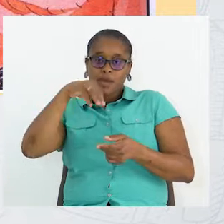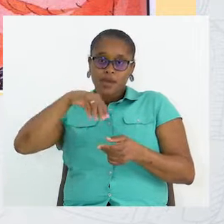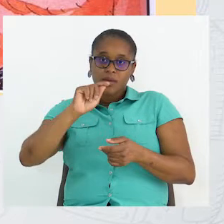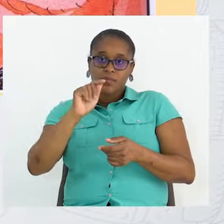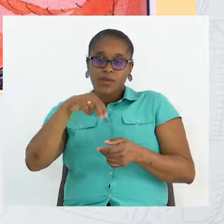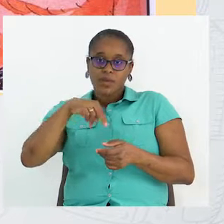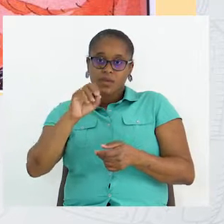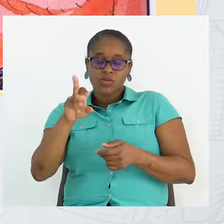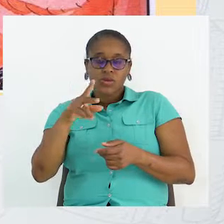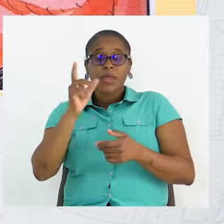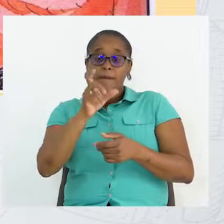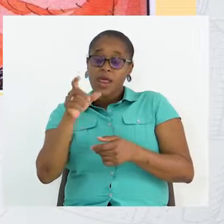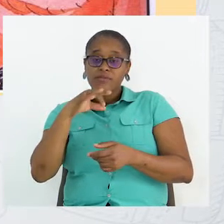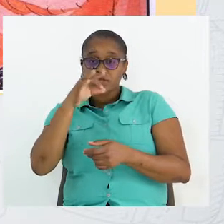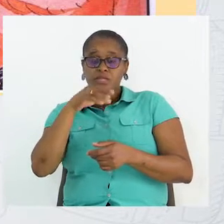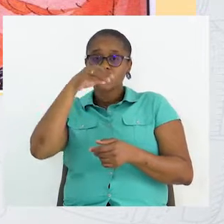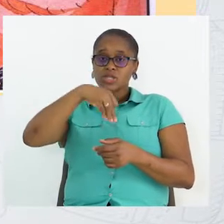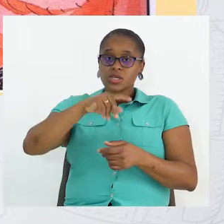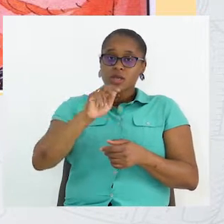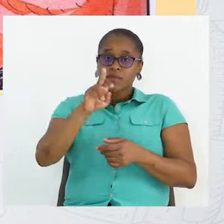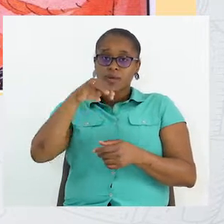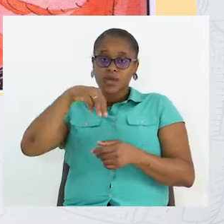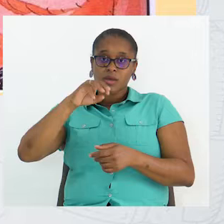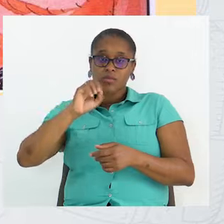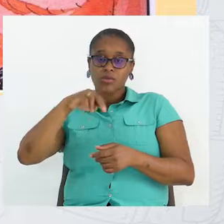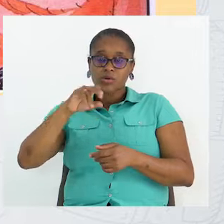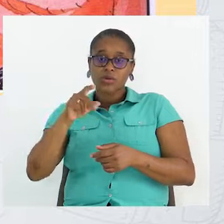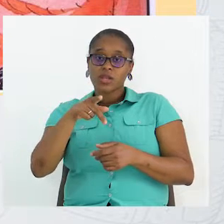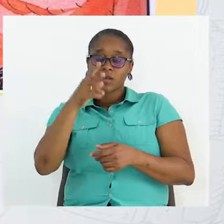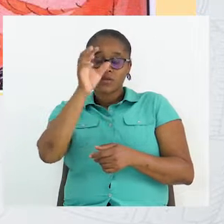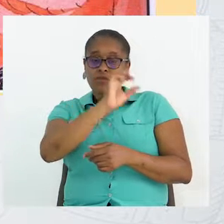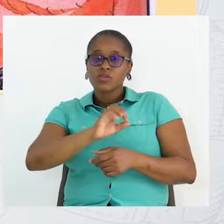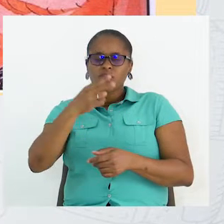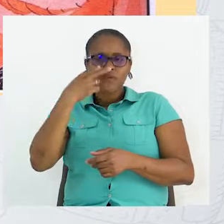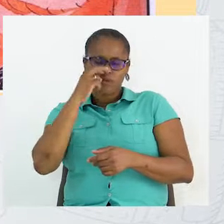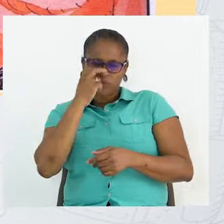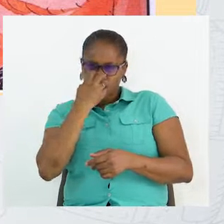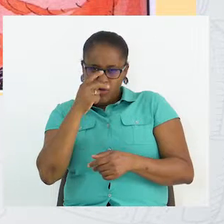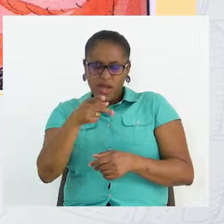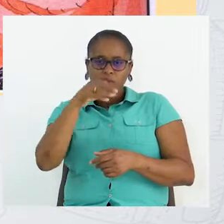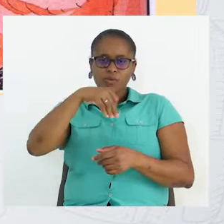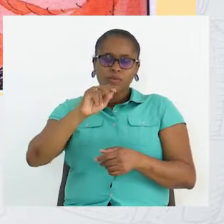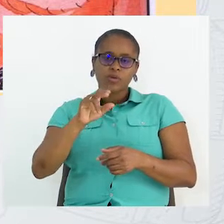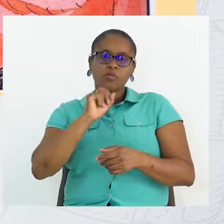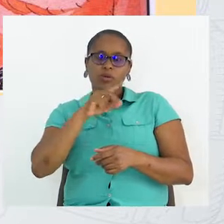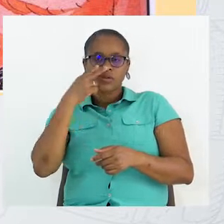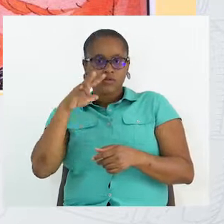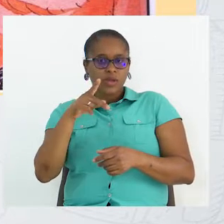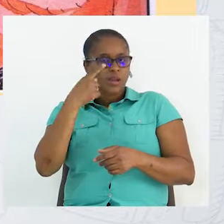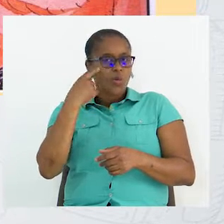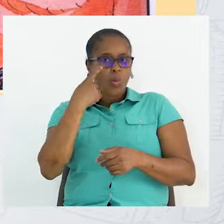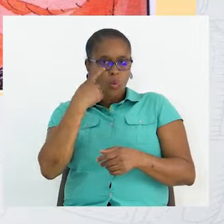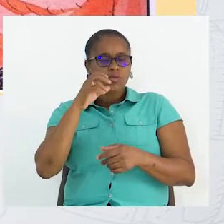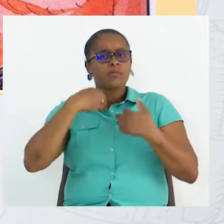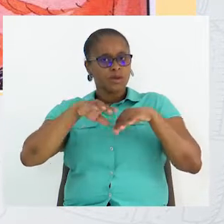vocês vão focar no pormenor. Pode ser, por exemplo, como nós vimos aqui, um olho, mas poderia ter uma lágrima a cair.